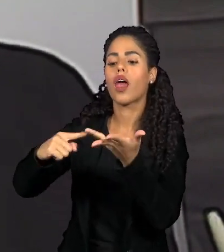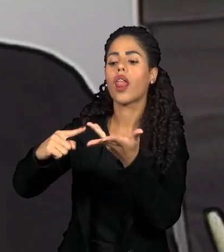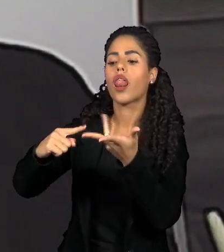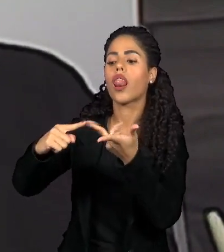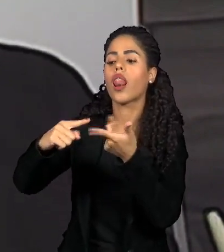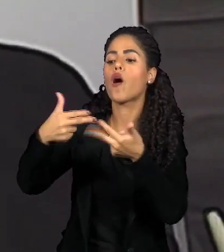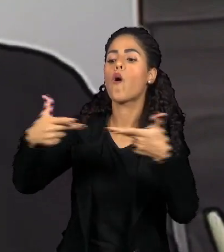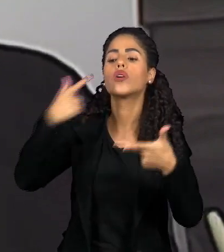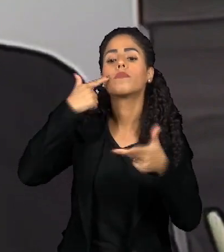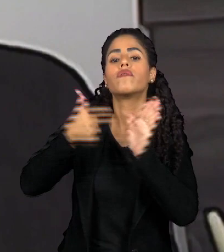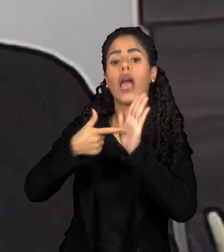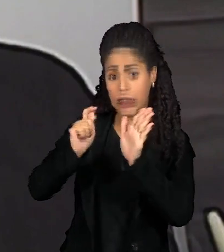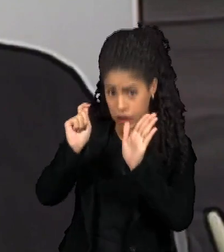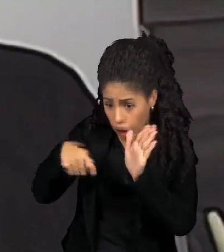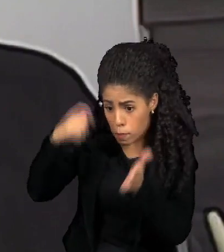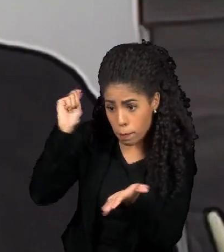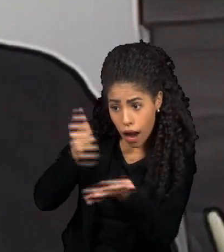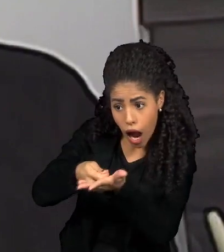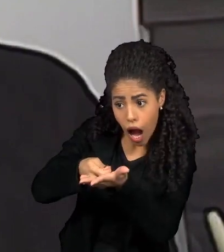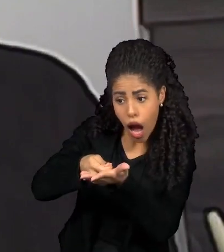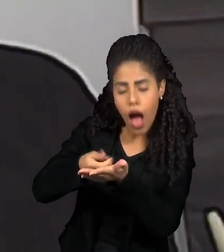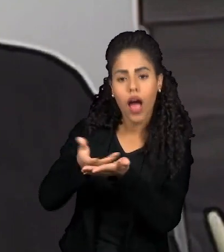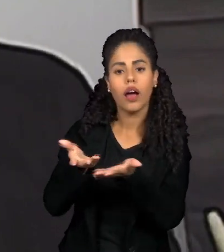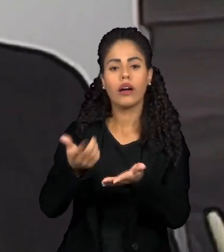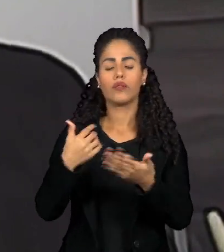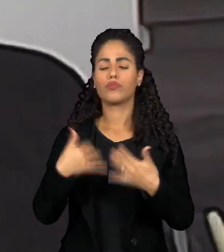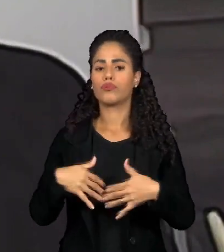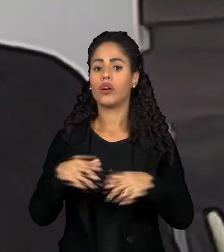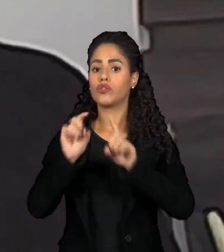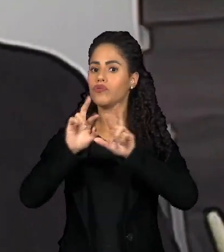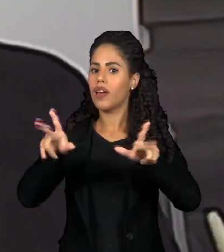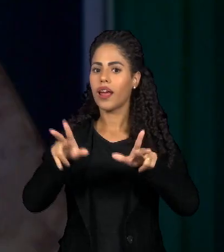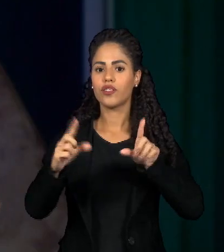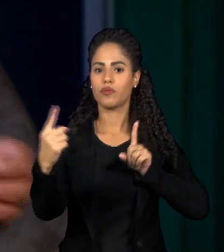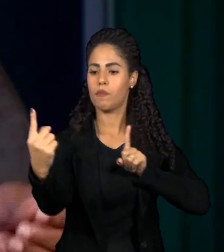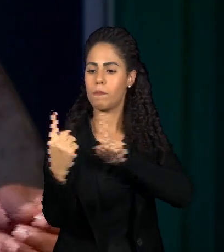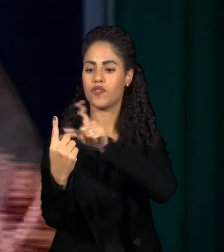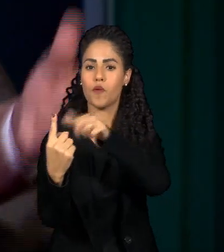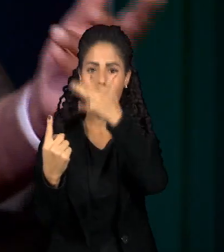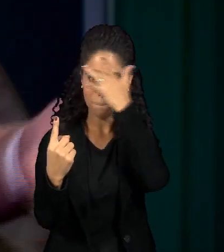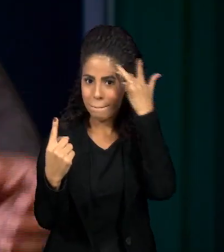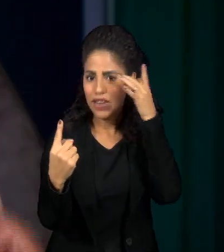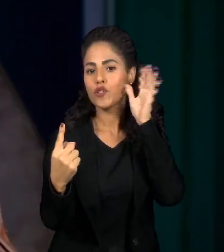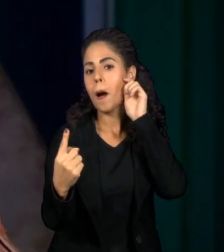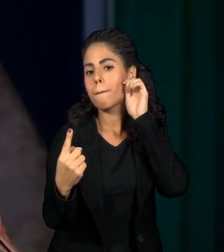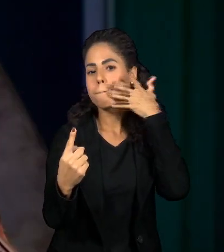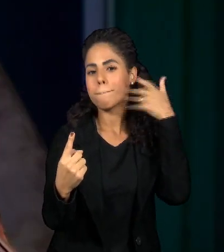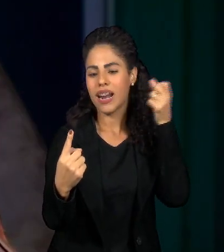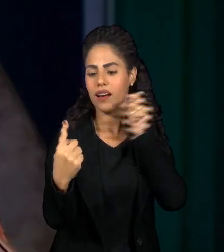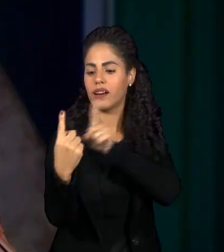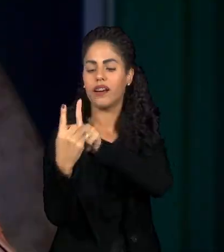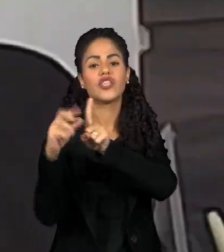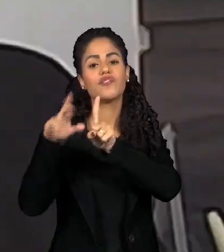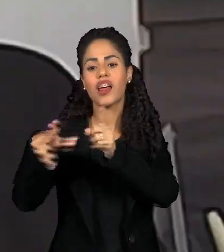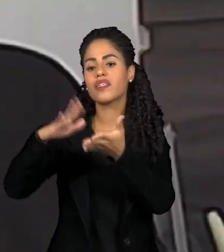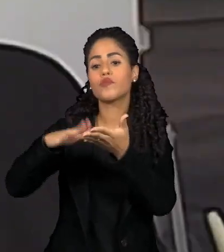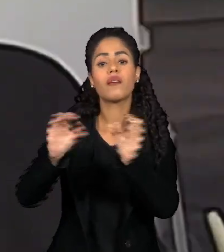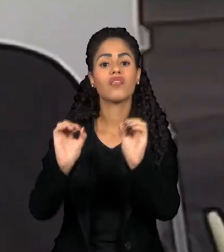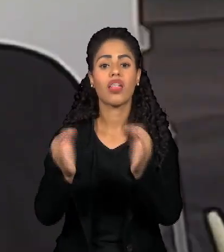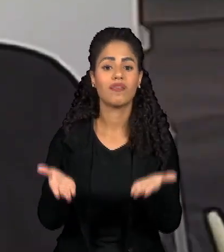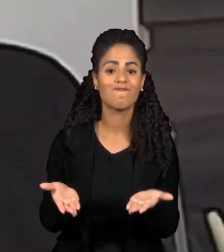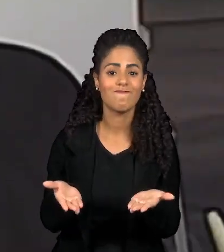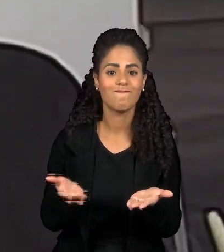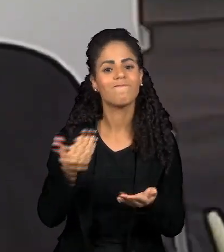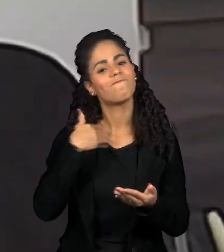ele tem condição de pagar, principalmente quando é um financiamento, do que um branco. Isidoro, muito obrigado pela gentileza da sua contribuição.